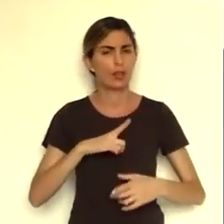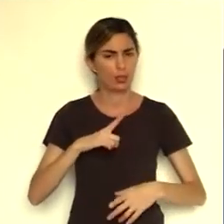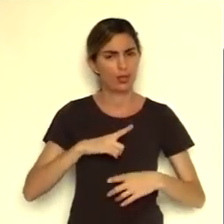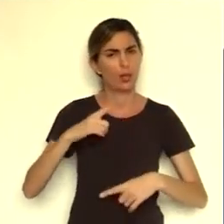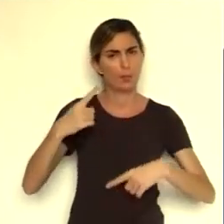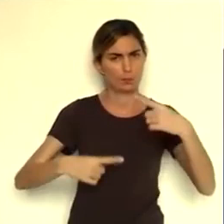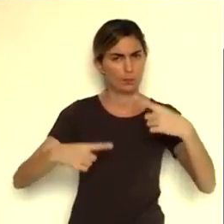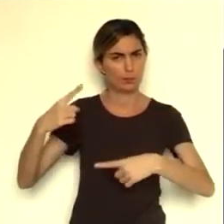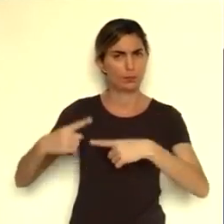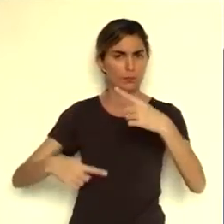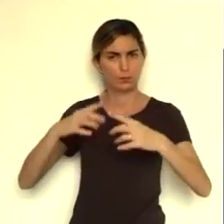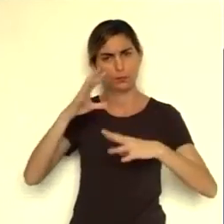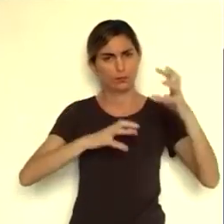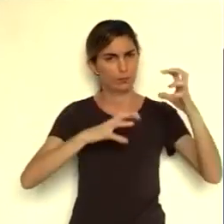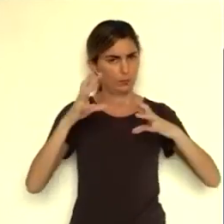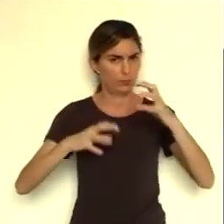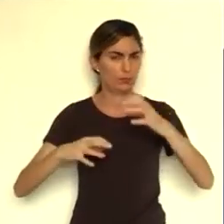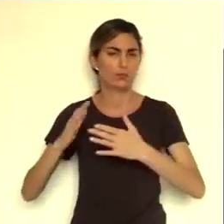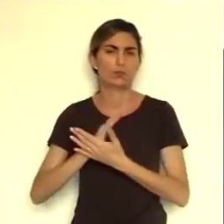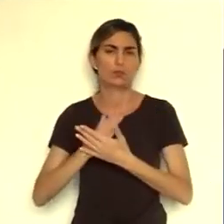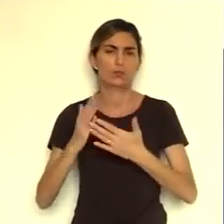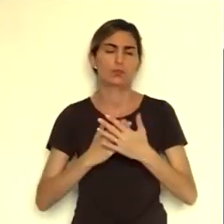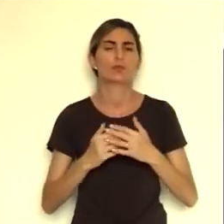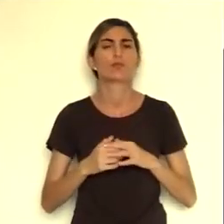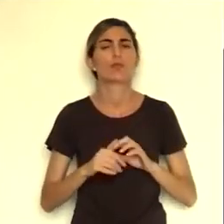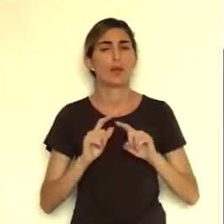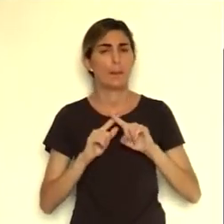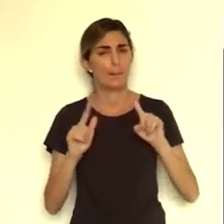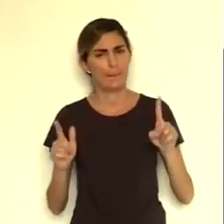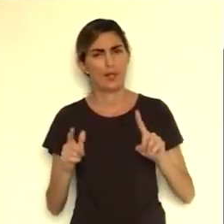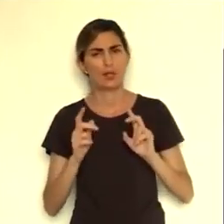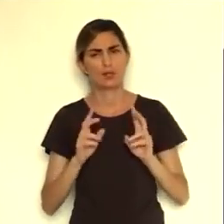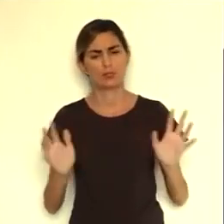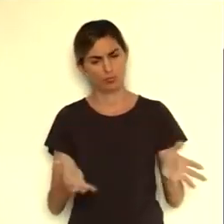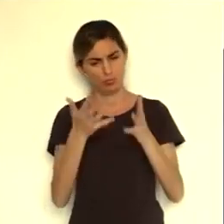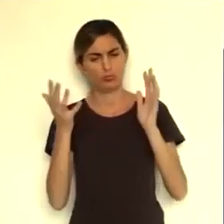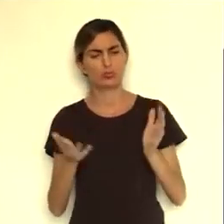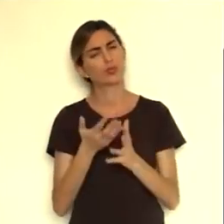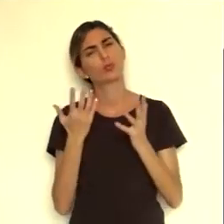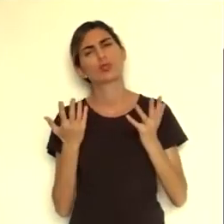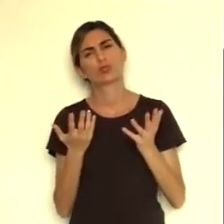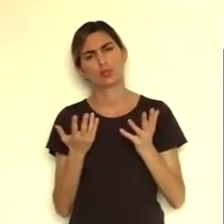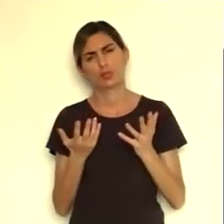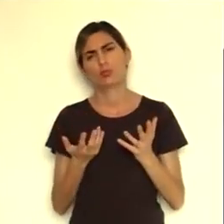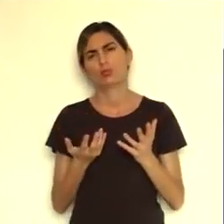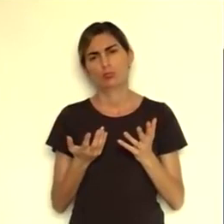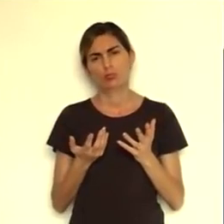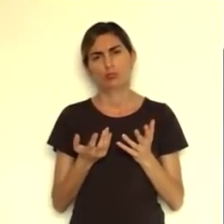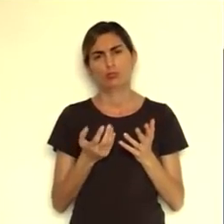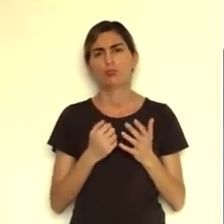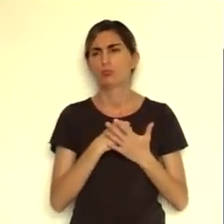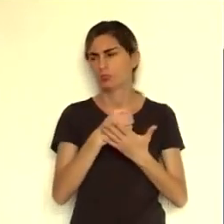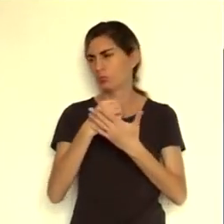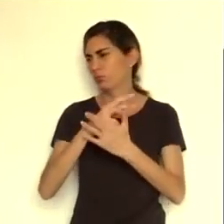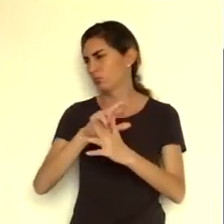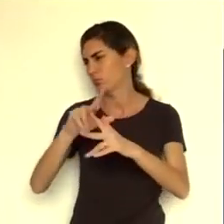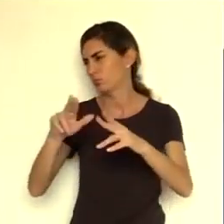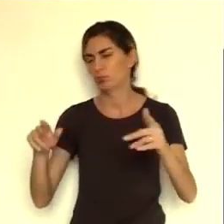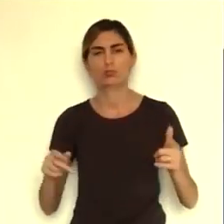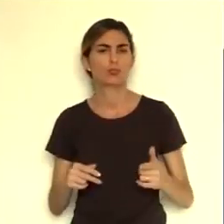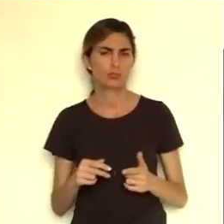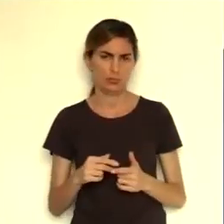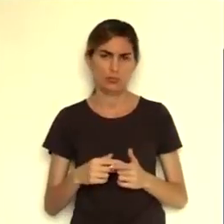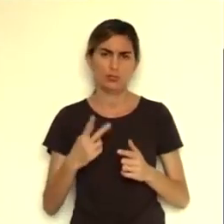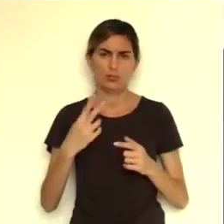aí existiam mais conflitos em função desses recursos. Mas assim, as contribuições foram